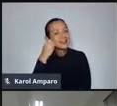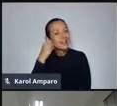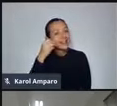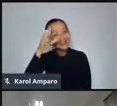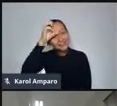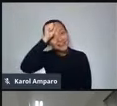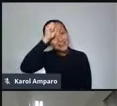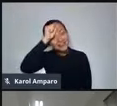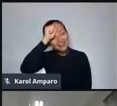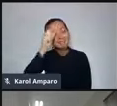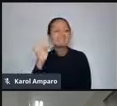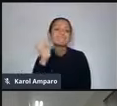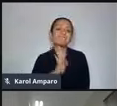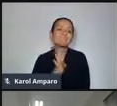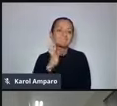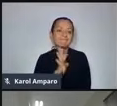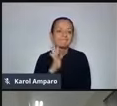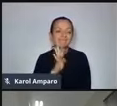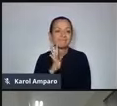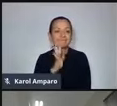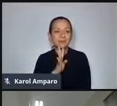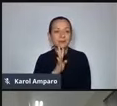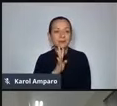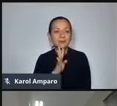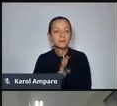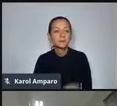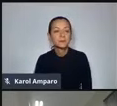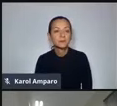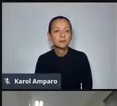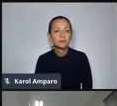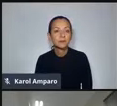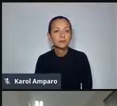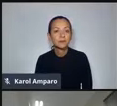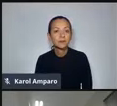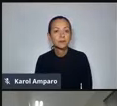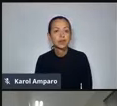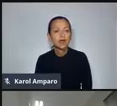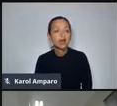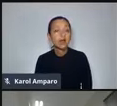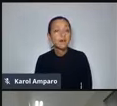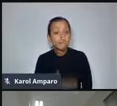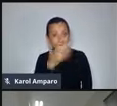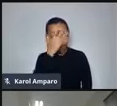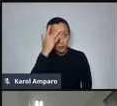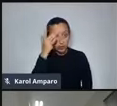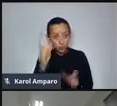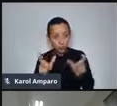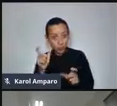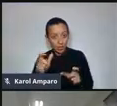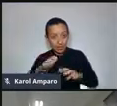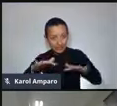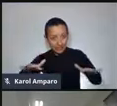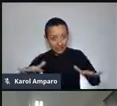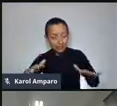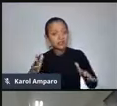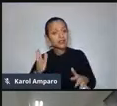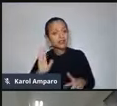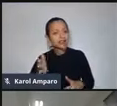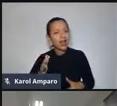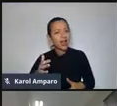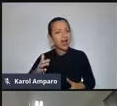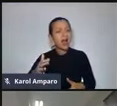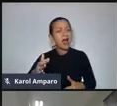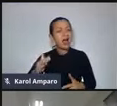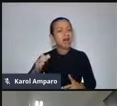da coisa, entendeu? E muitos estão aí agora, que são crianças, já estão fazendo faculdade, muitos já